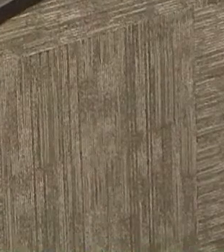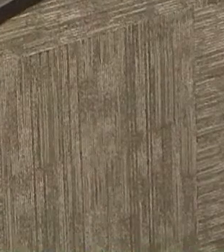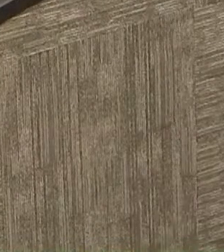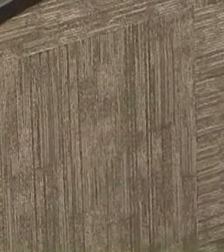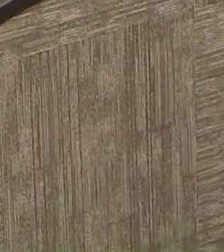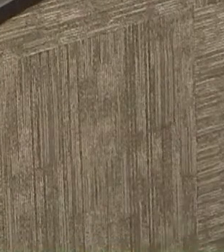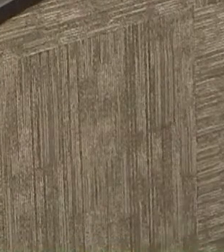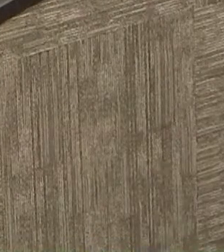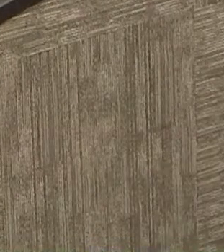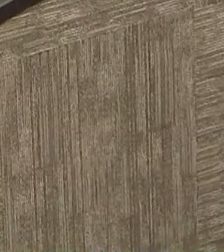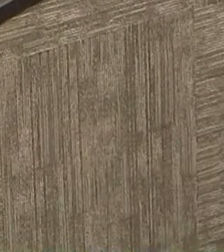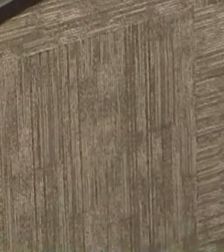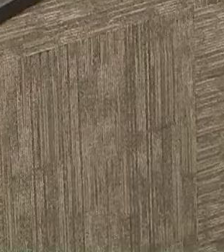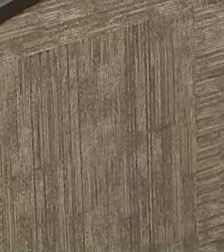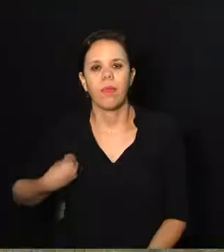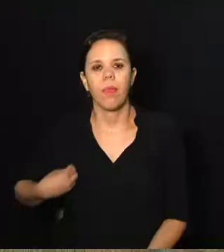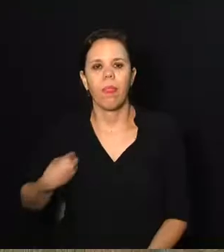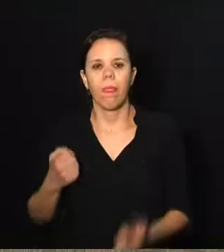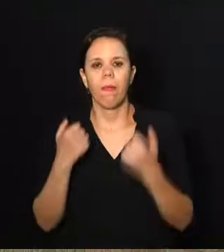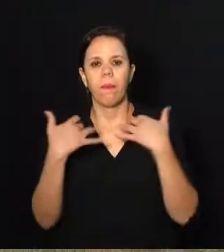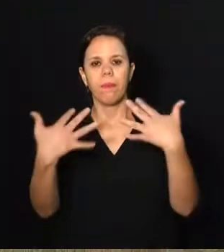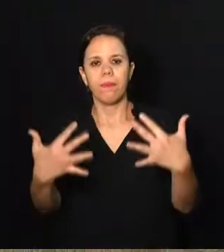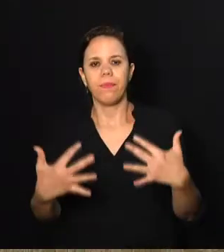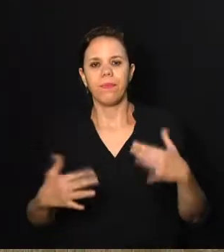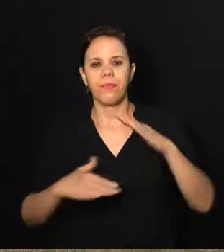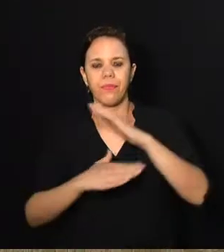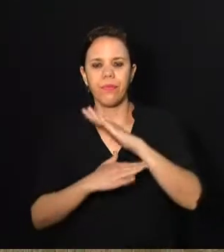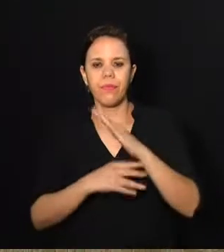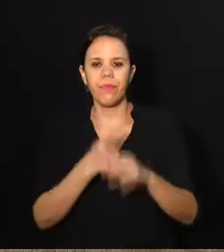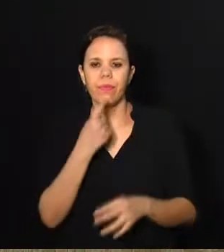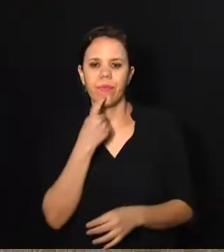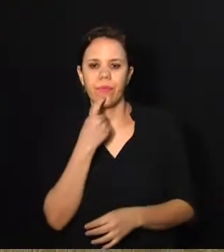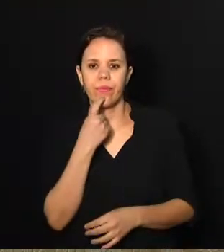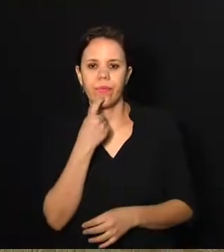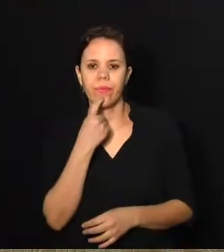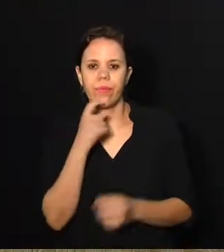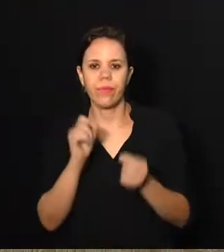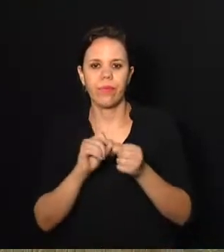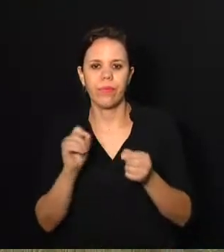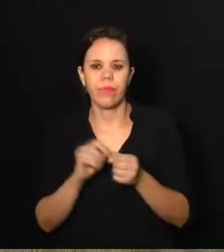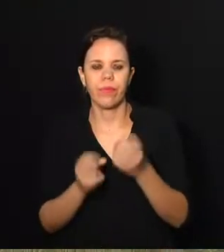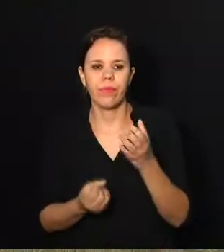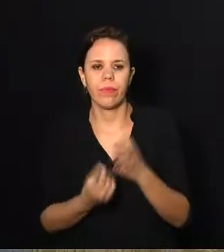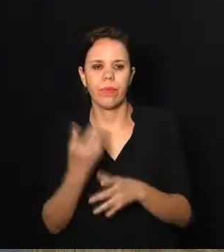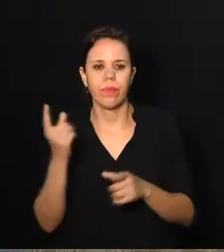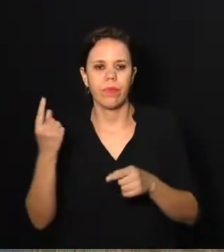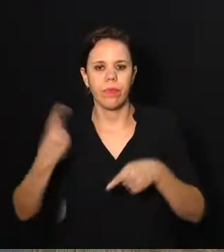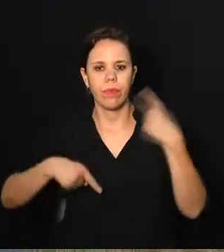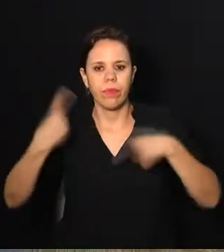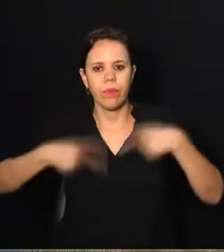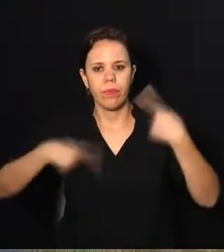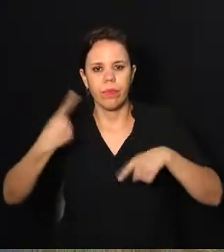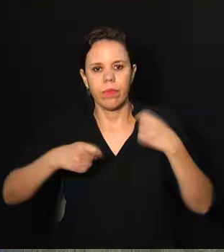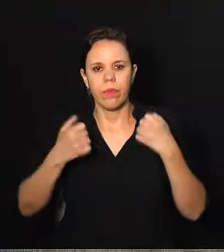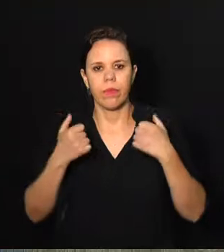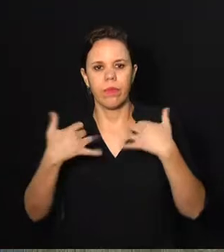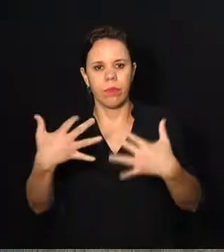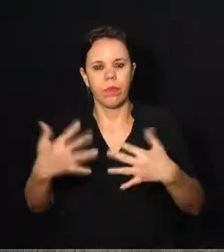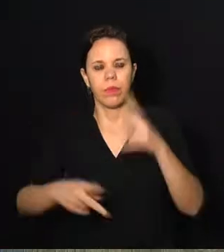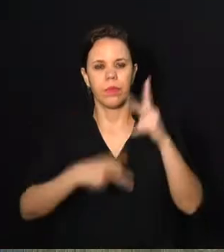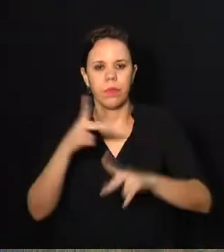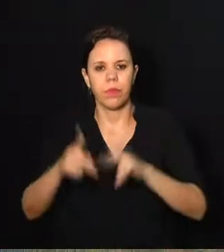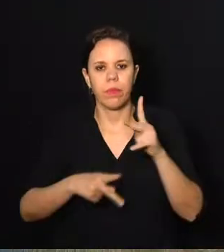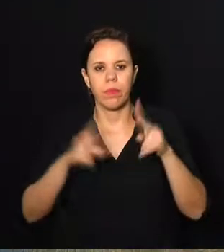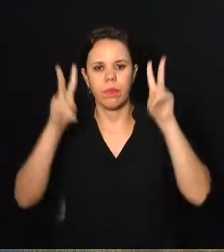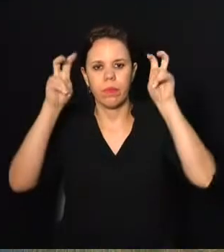Olá, boa tarde. Falamos ao vivo aqui do plenário da Câmara Municipal de Campinas, onde será realizado um debate público, cujo tema